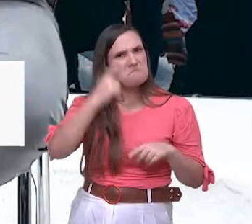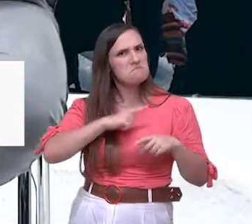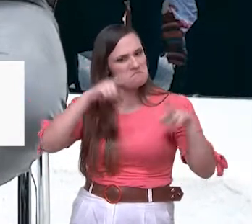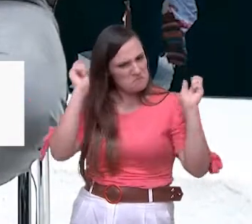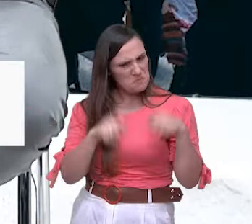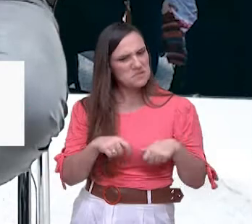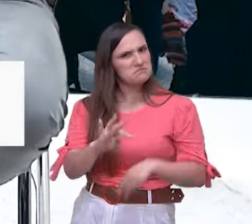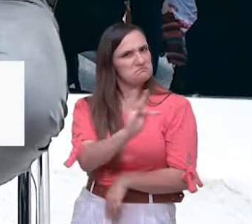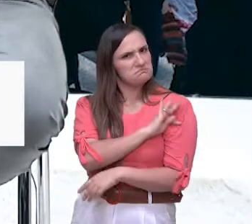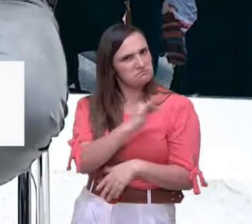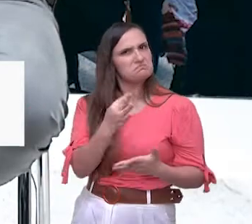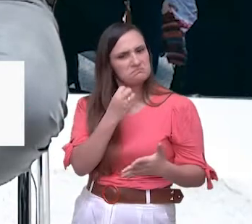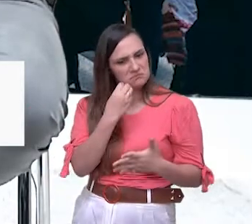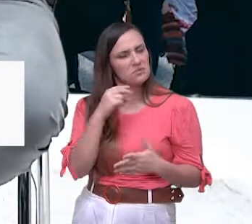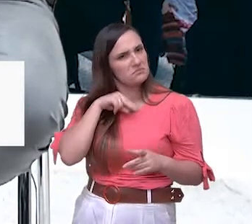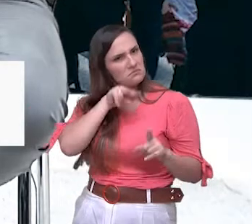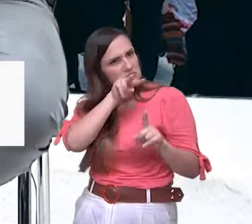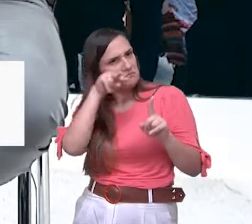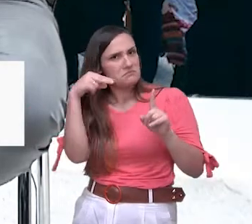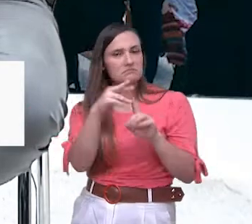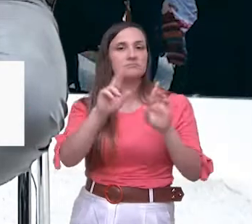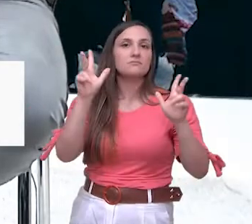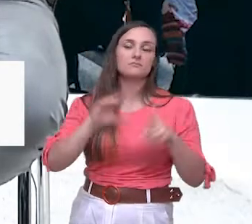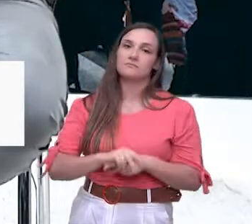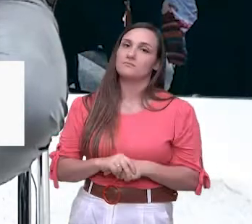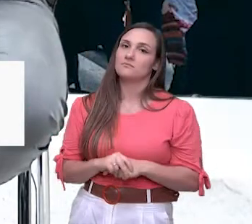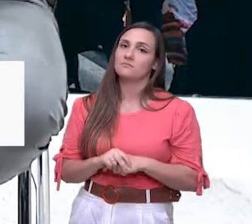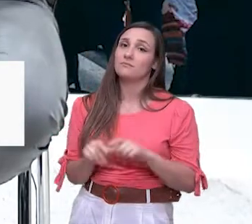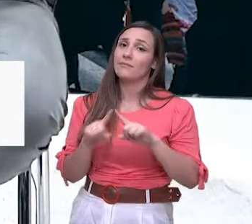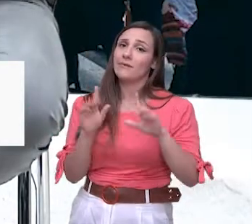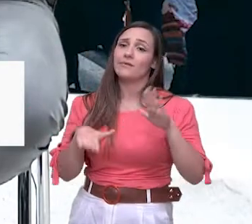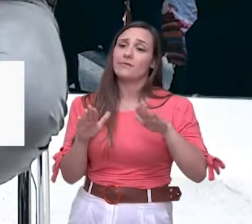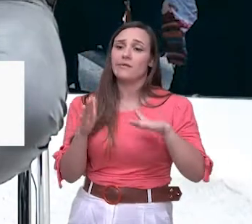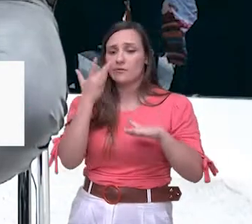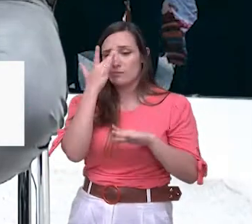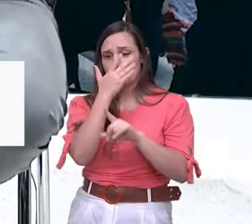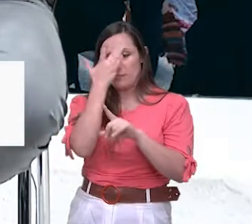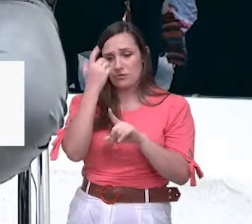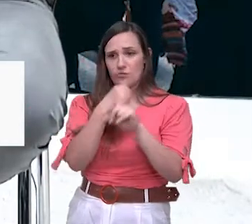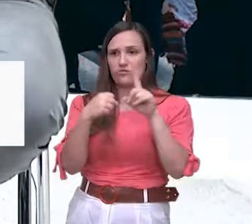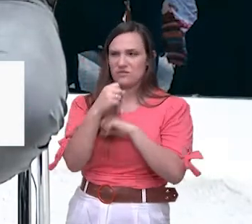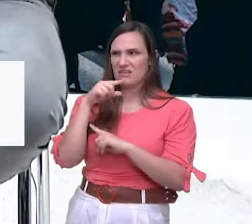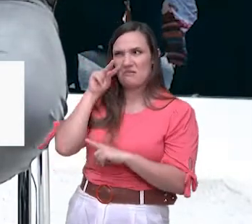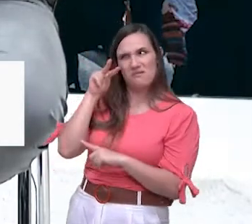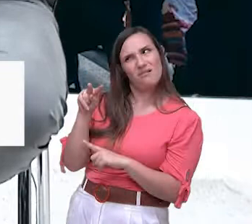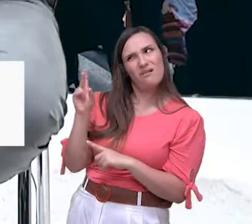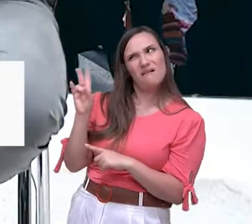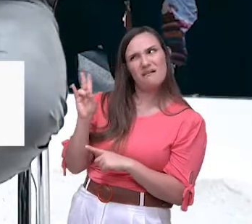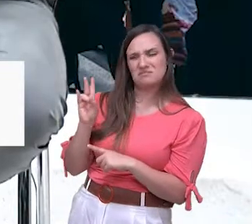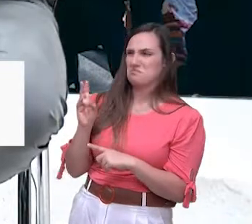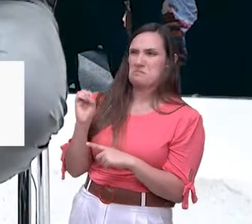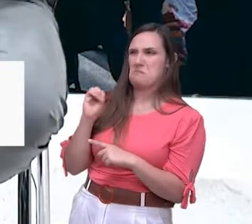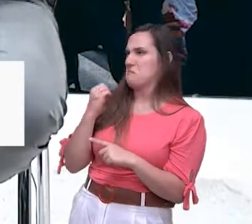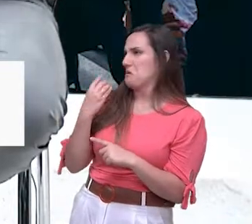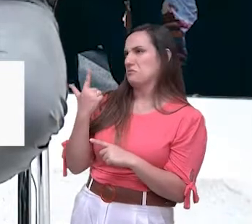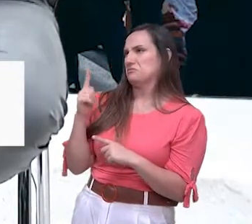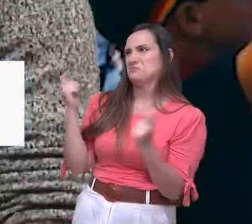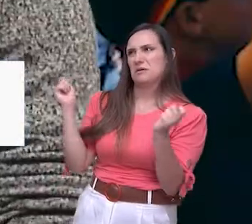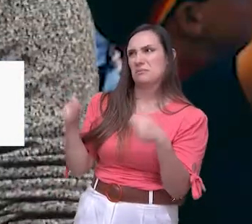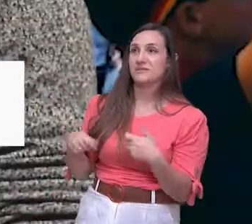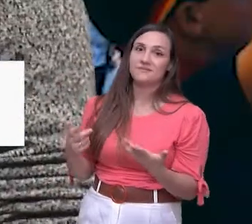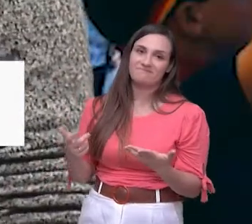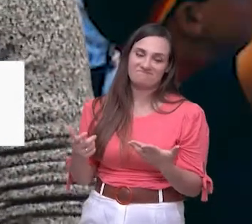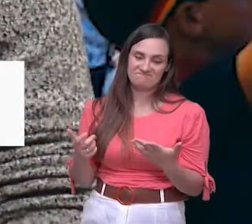é porque eu olho elas por este Prisma Mas será que todos nós estamos dispostos a olhar para esse mesmo Prisma